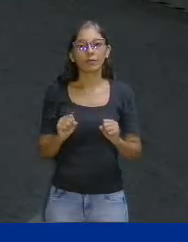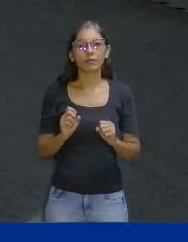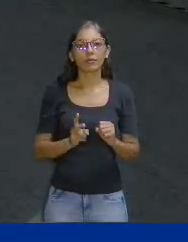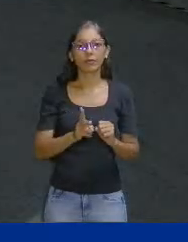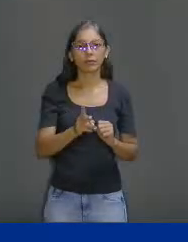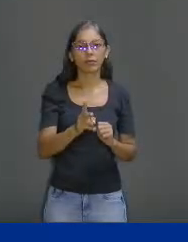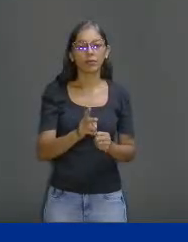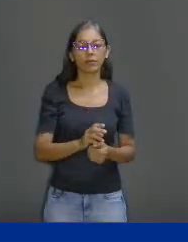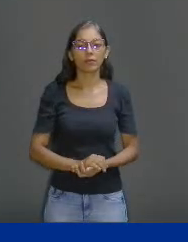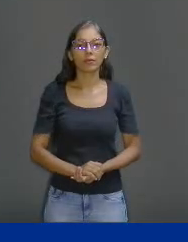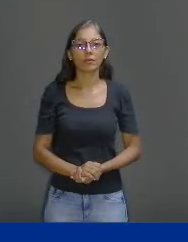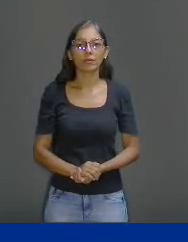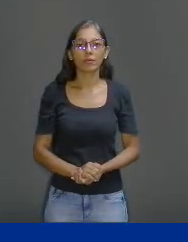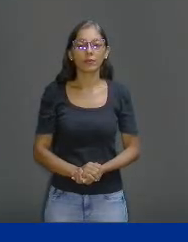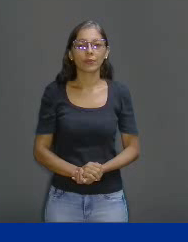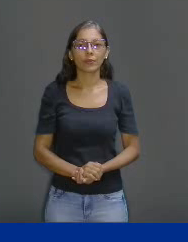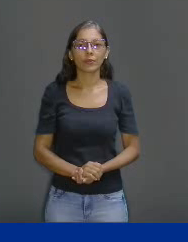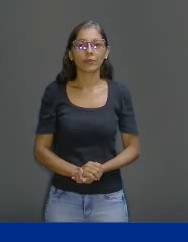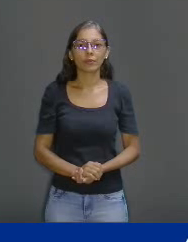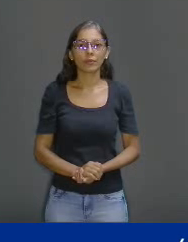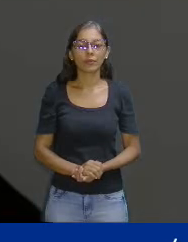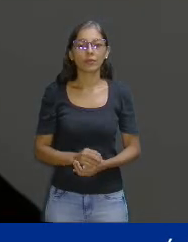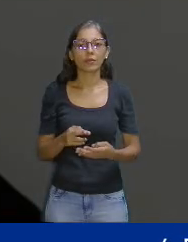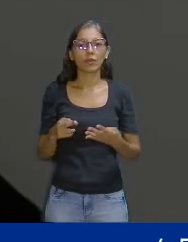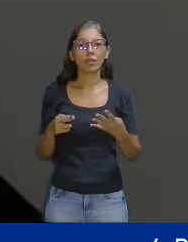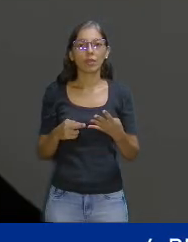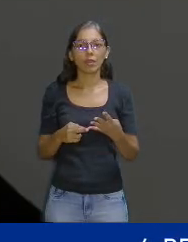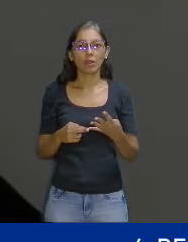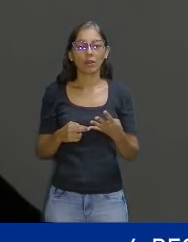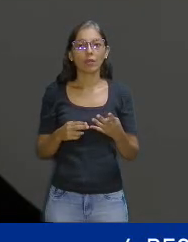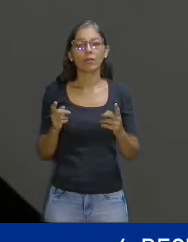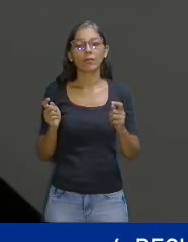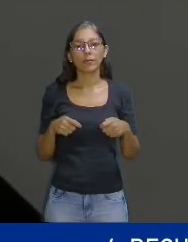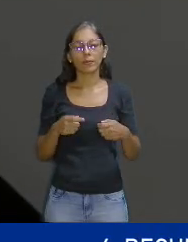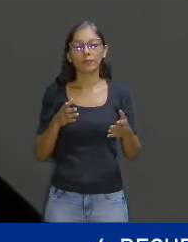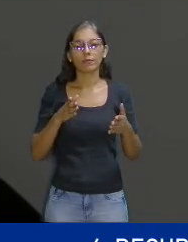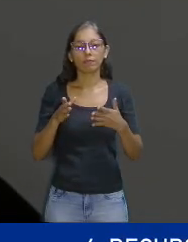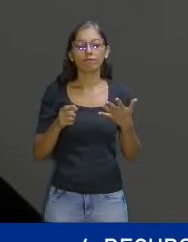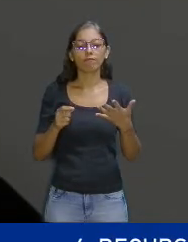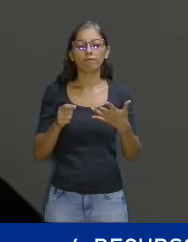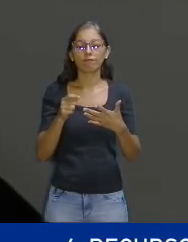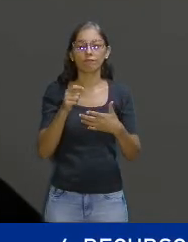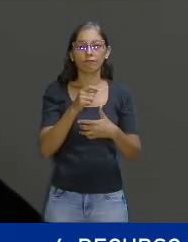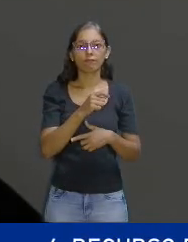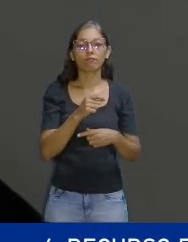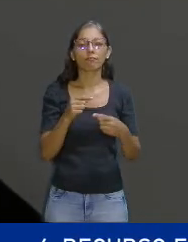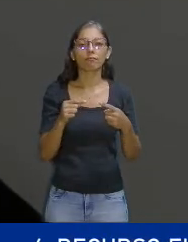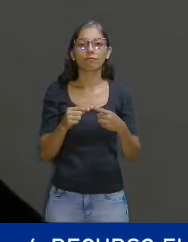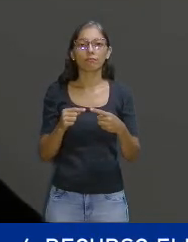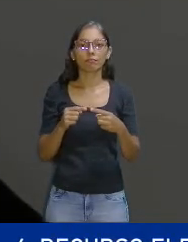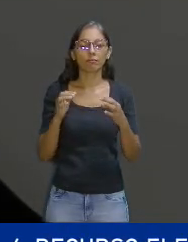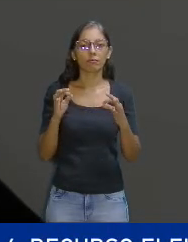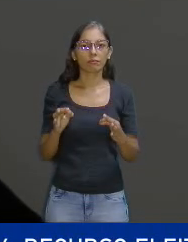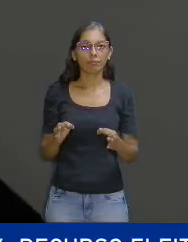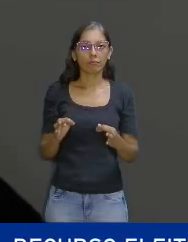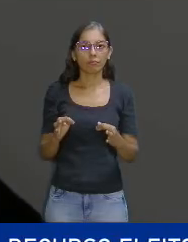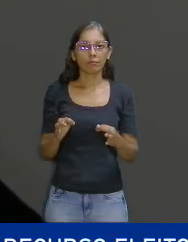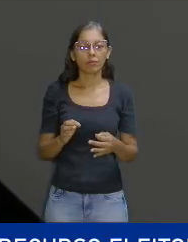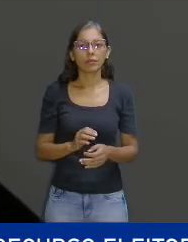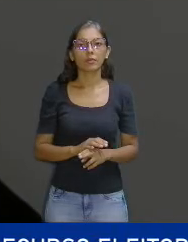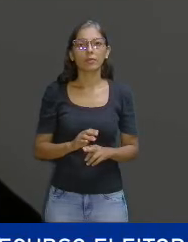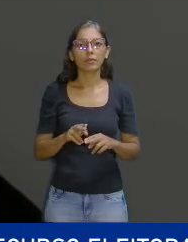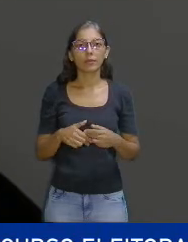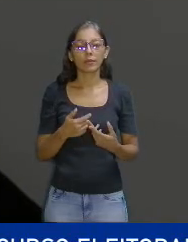prosseguir. O recurso é próprio, tempestivo, preenche todos os demais pressupostos de admissibilidade, portanto,